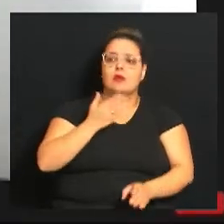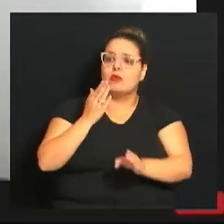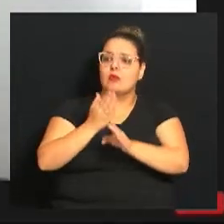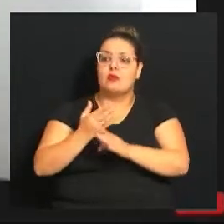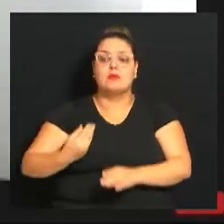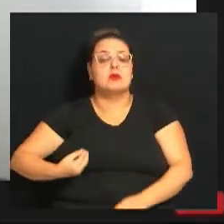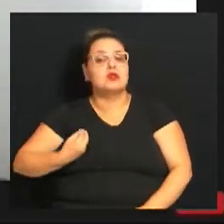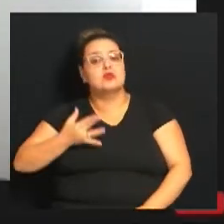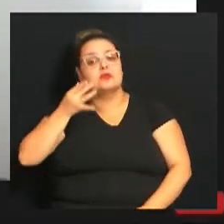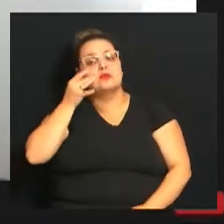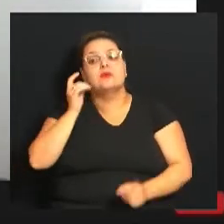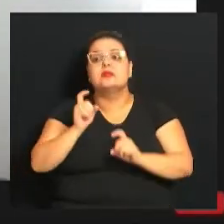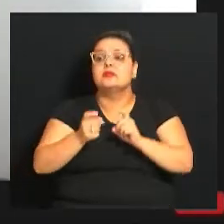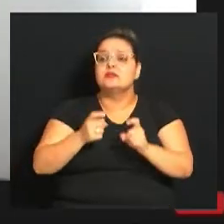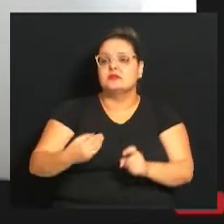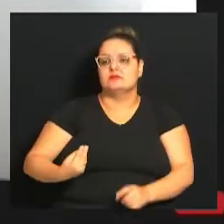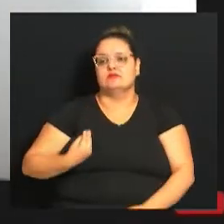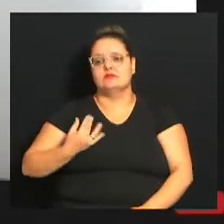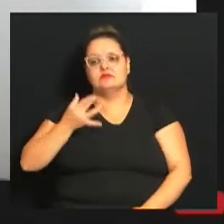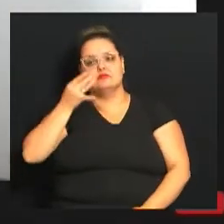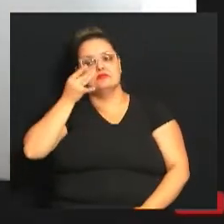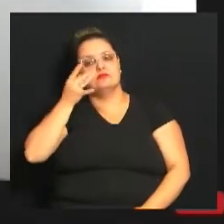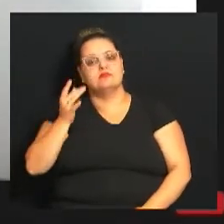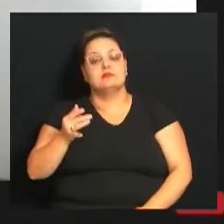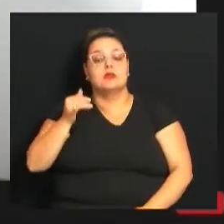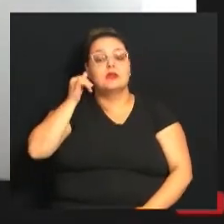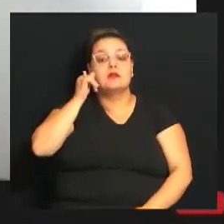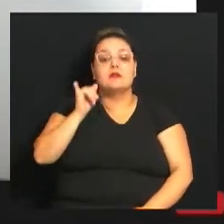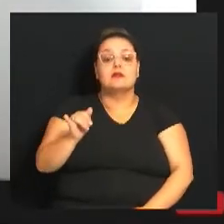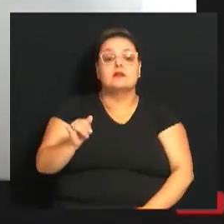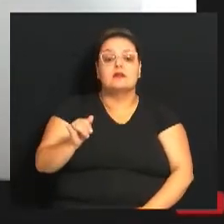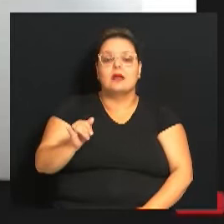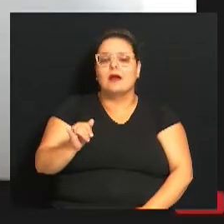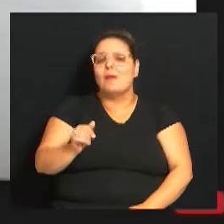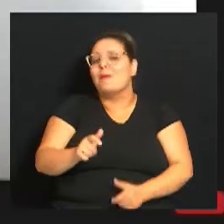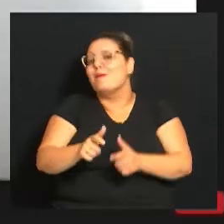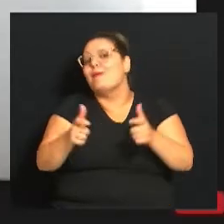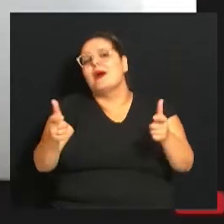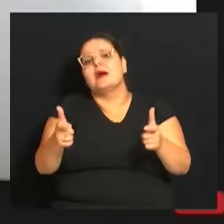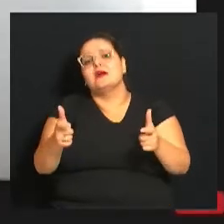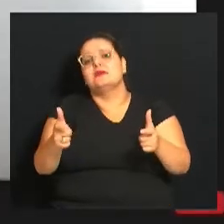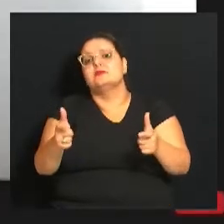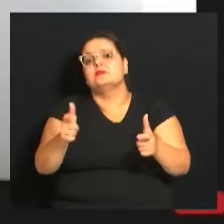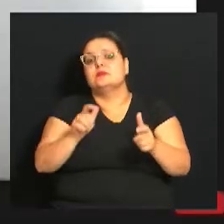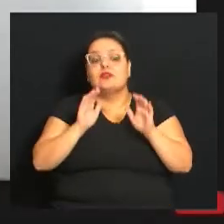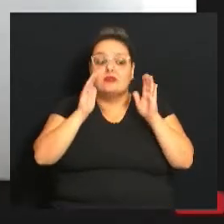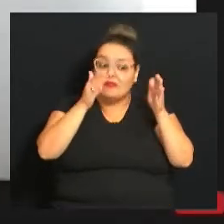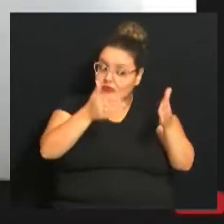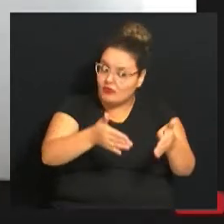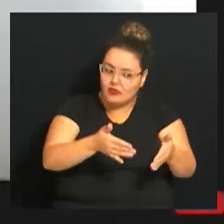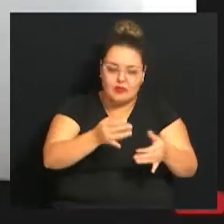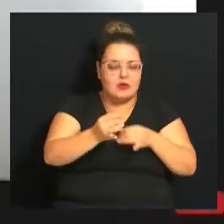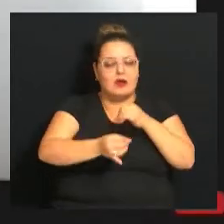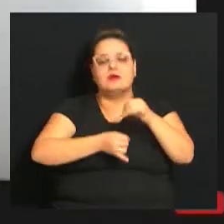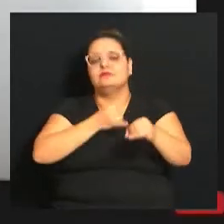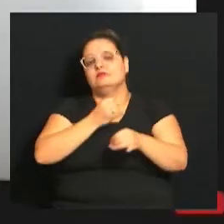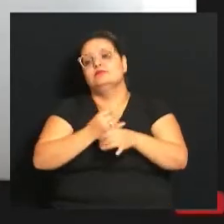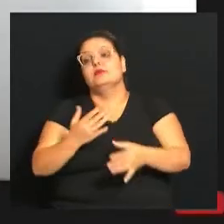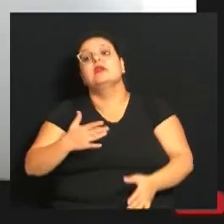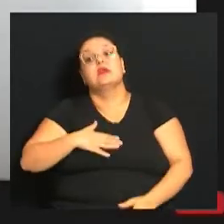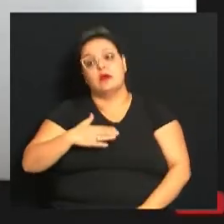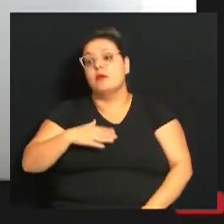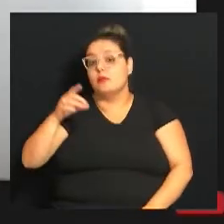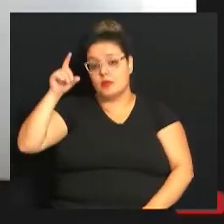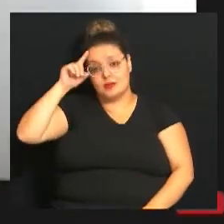fazer reuniões, tentar ao máximo ficar um pouco, não tanto ligado nesse mundo digital, que é o meu dia a dia, né? Eu